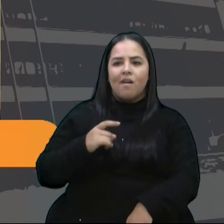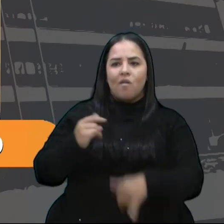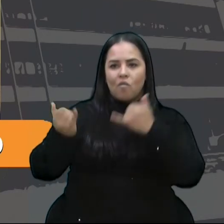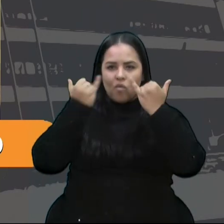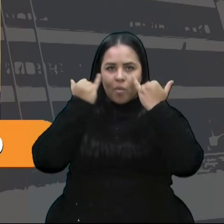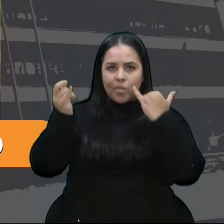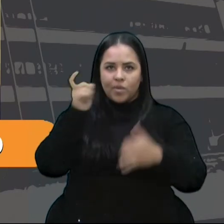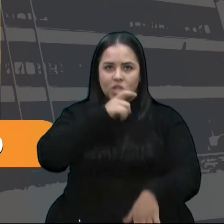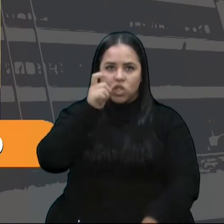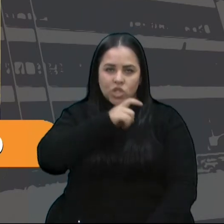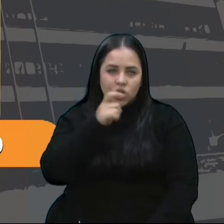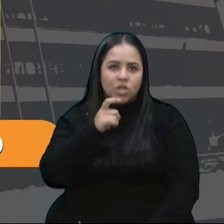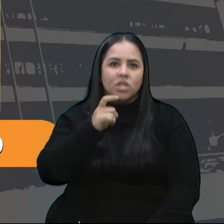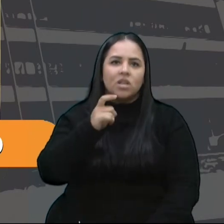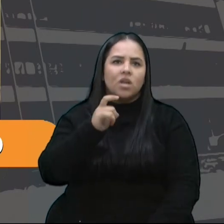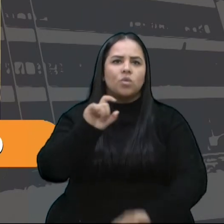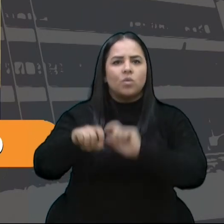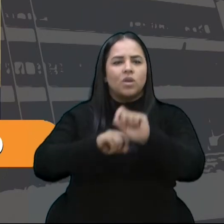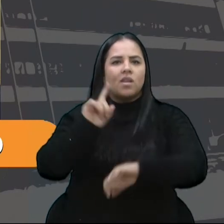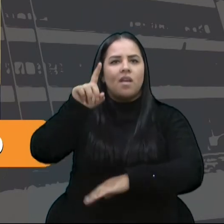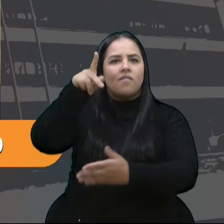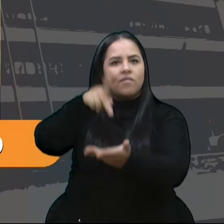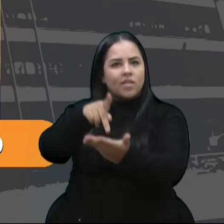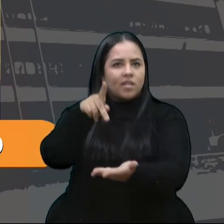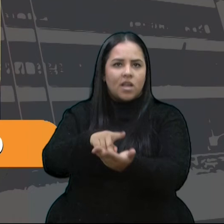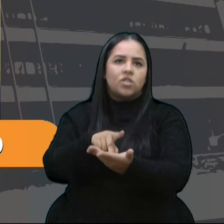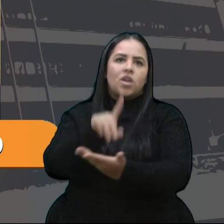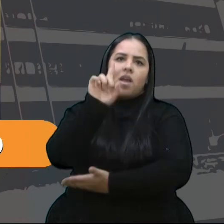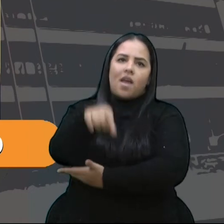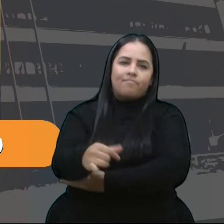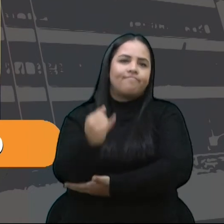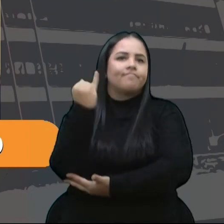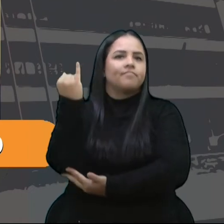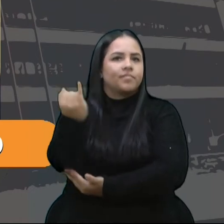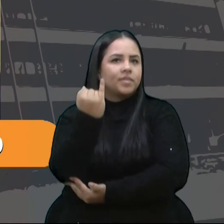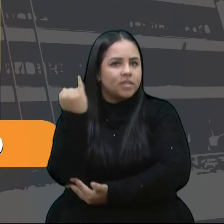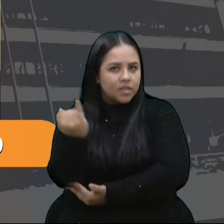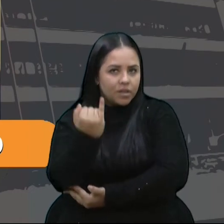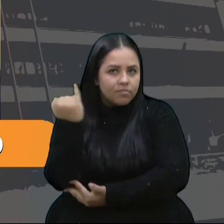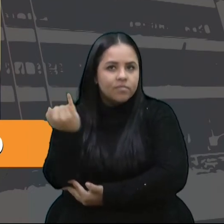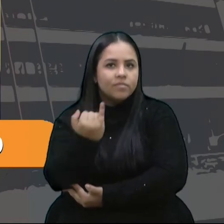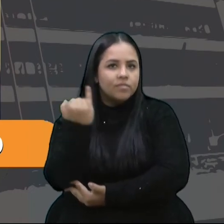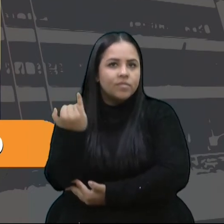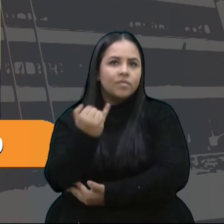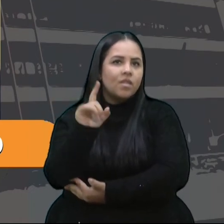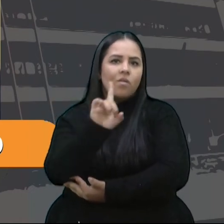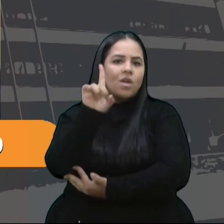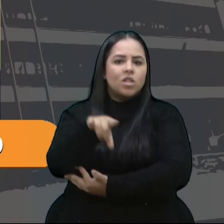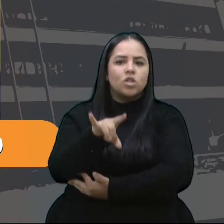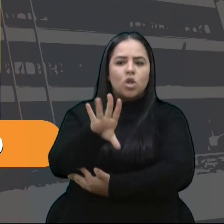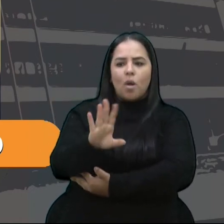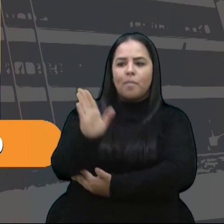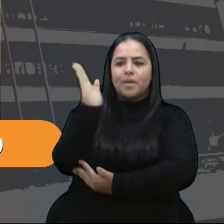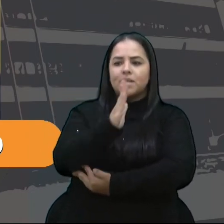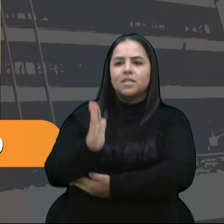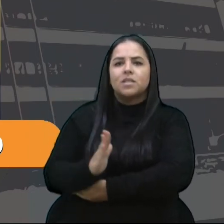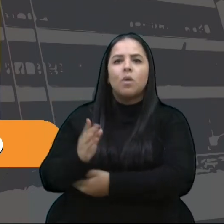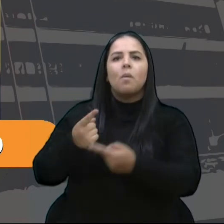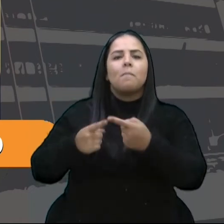nos fatos, baseada na verdade. Isso é fundamental, não só para o Brasil, mas é um